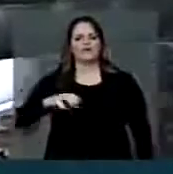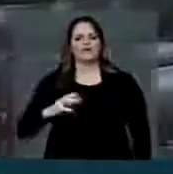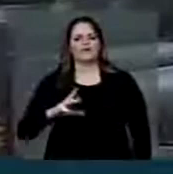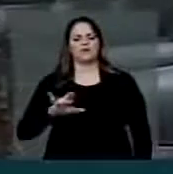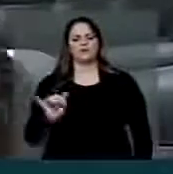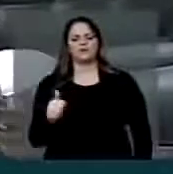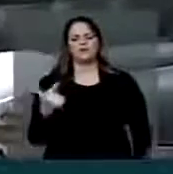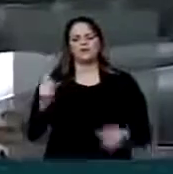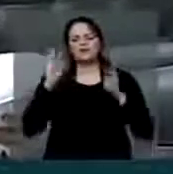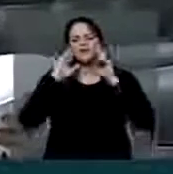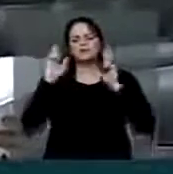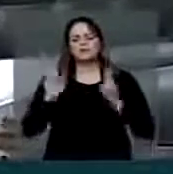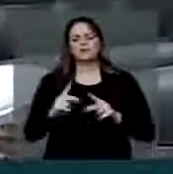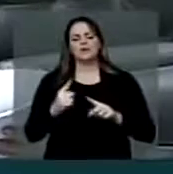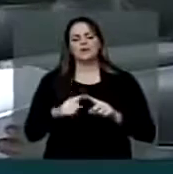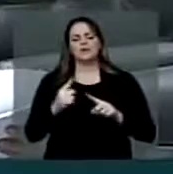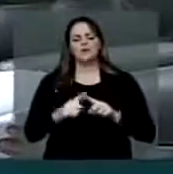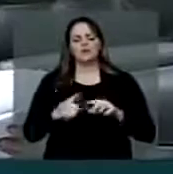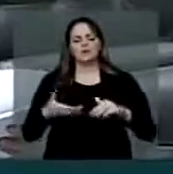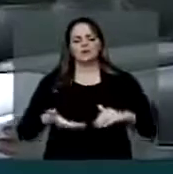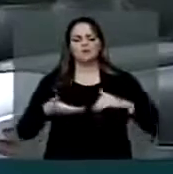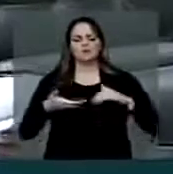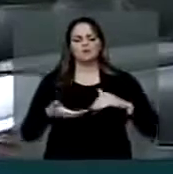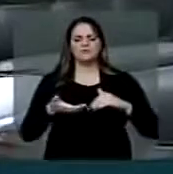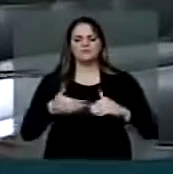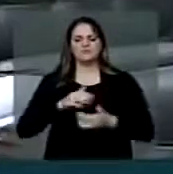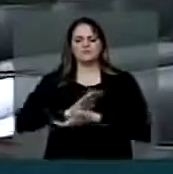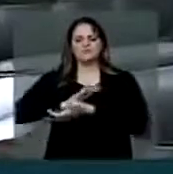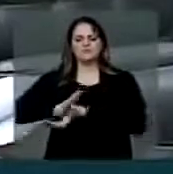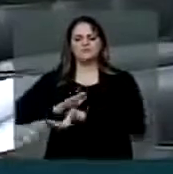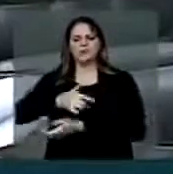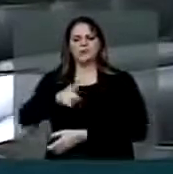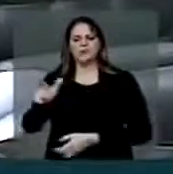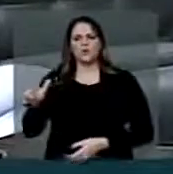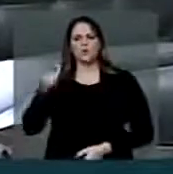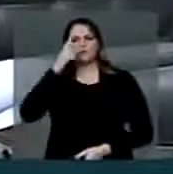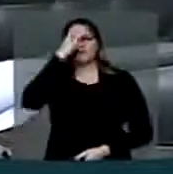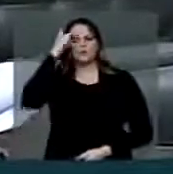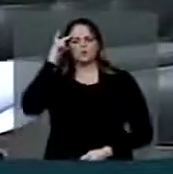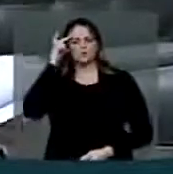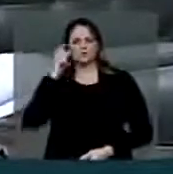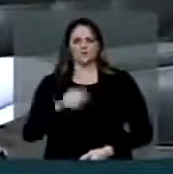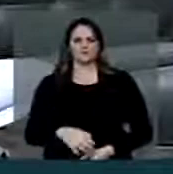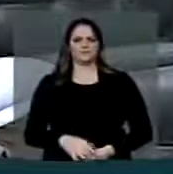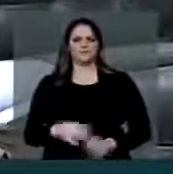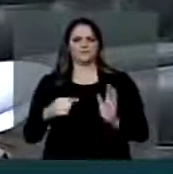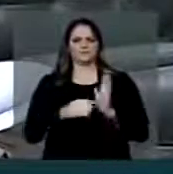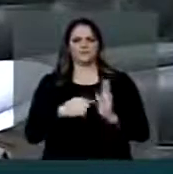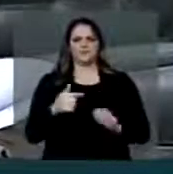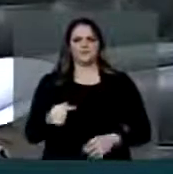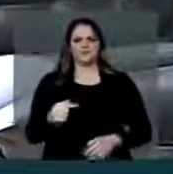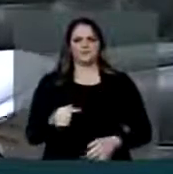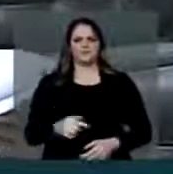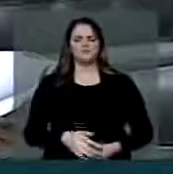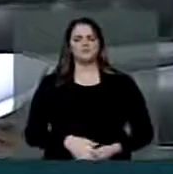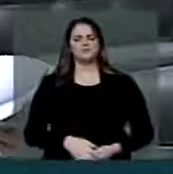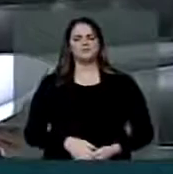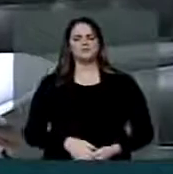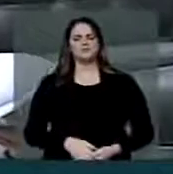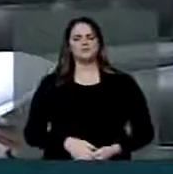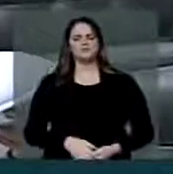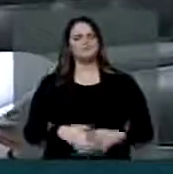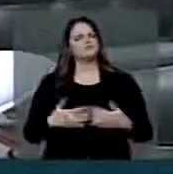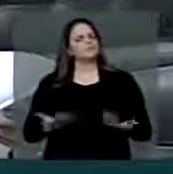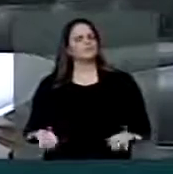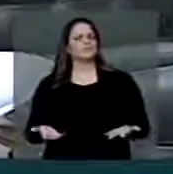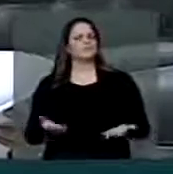parte expressiva do Congresso Nacional foi excluída. Item 7, vale ressaltar ainda o descumprimento